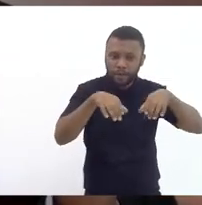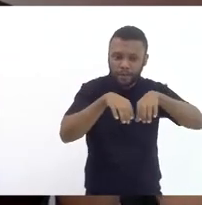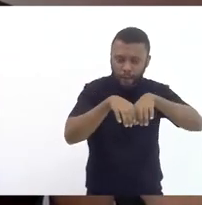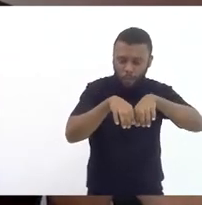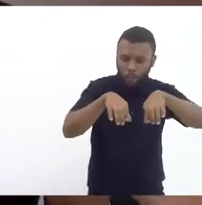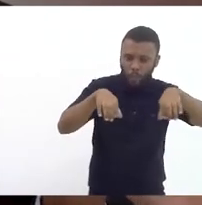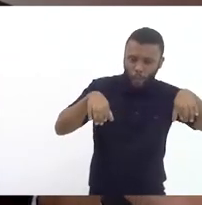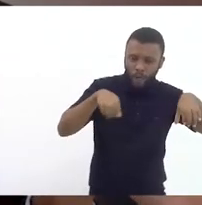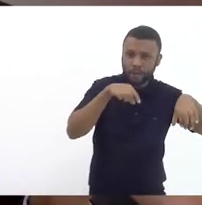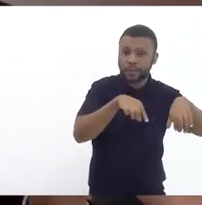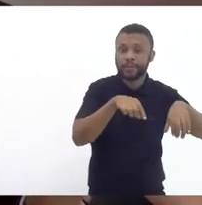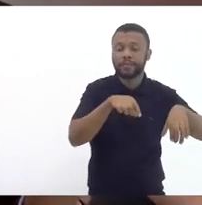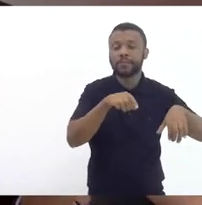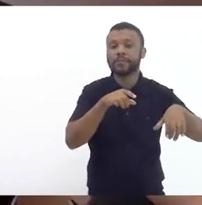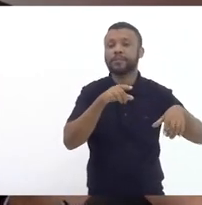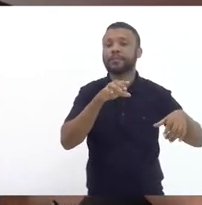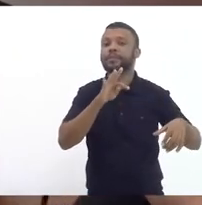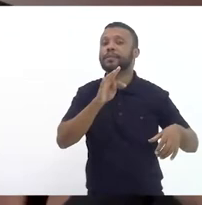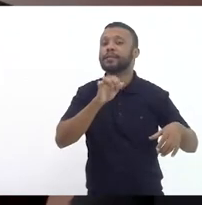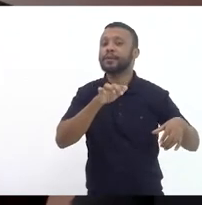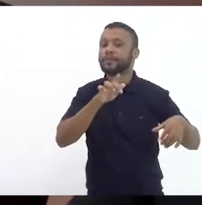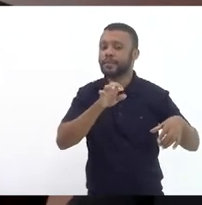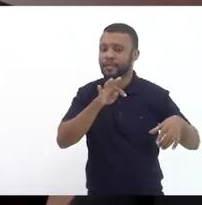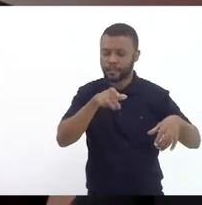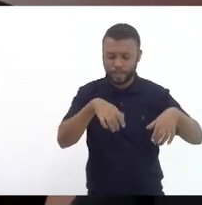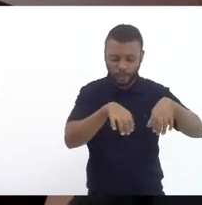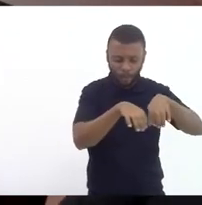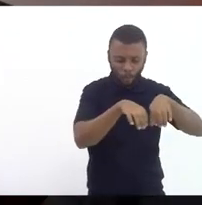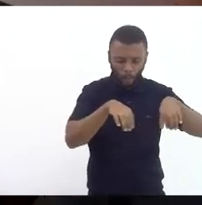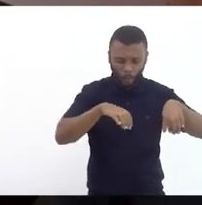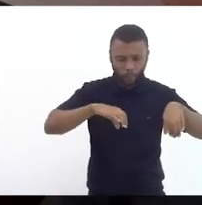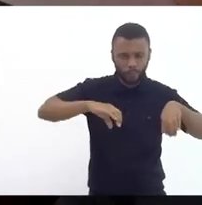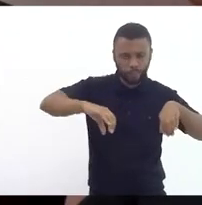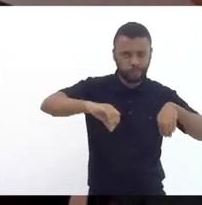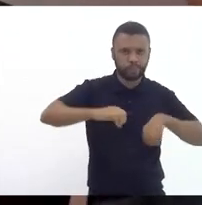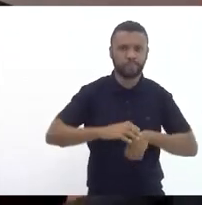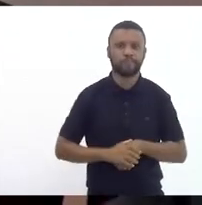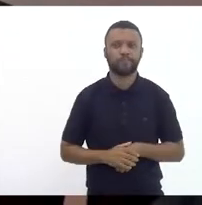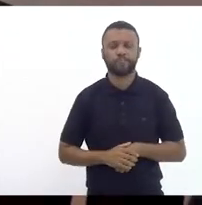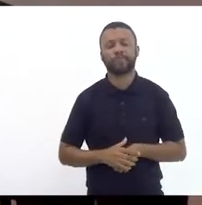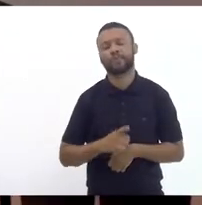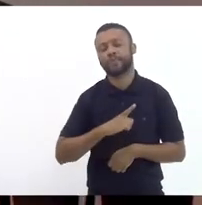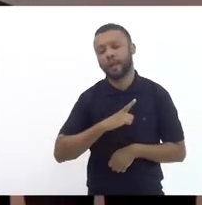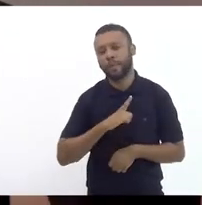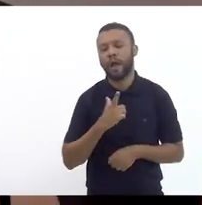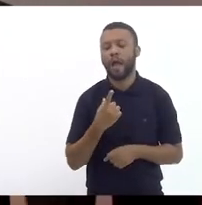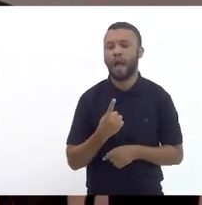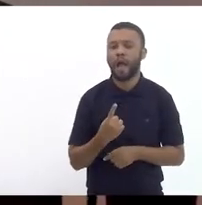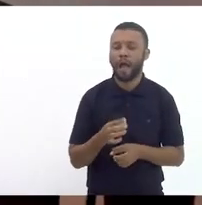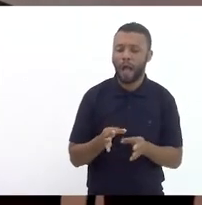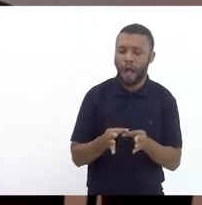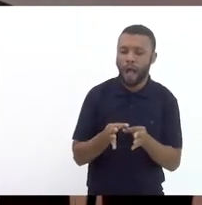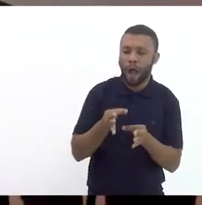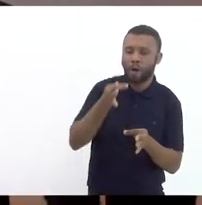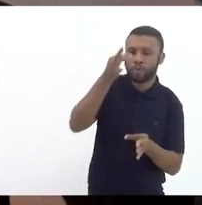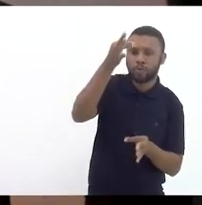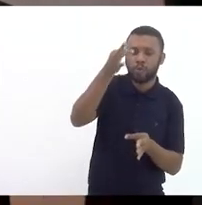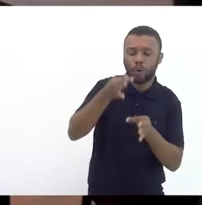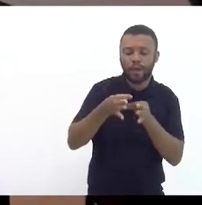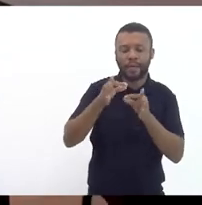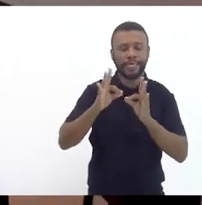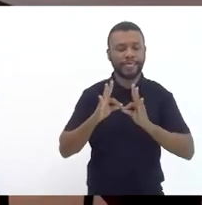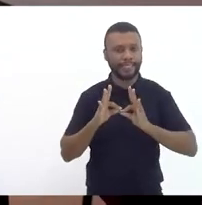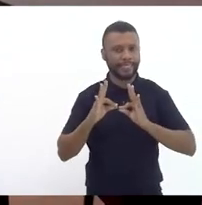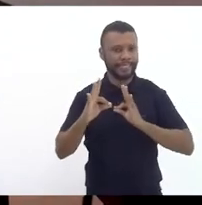Então, nós temos mapeado plataforma por plataforma, altura, distância, e temos aqui o